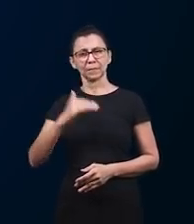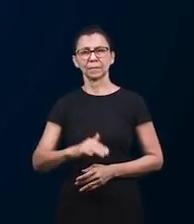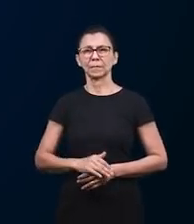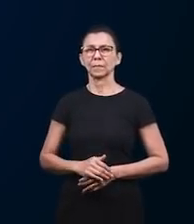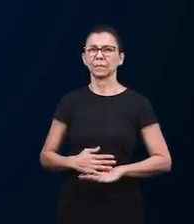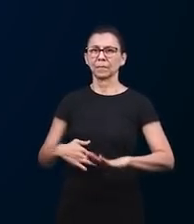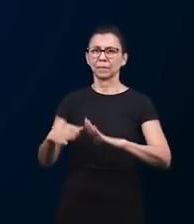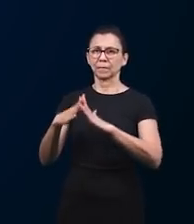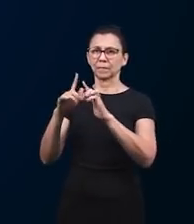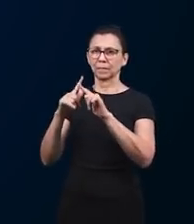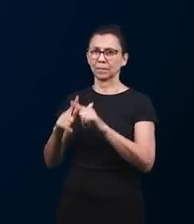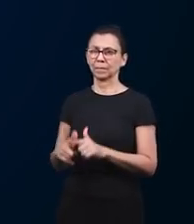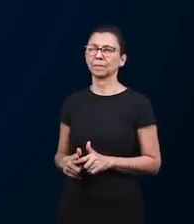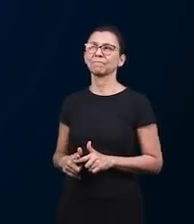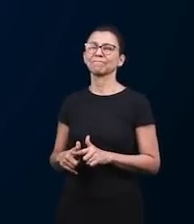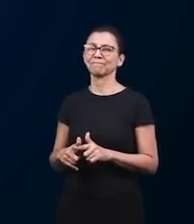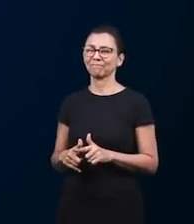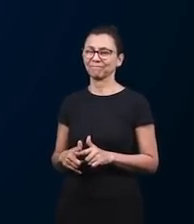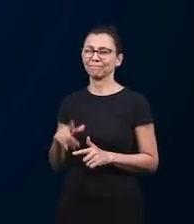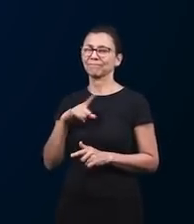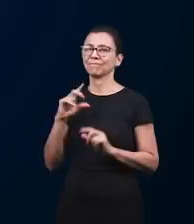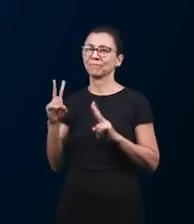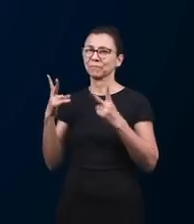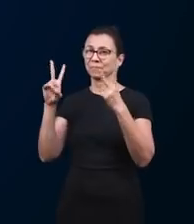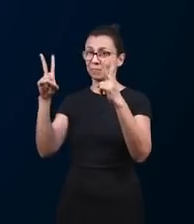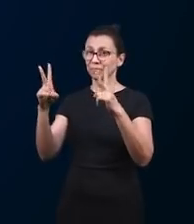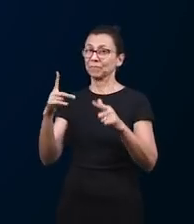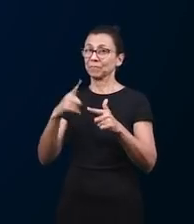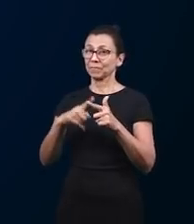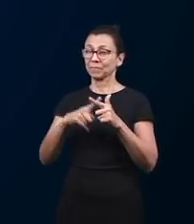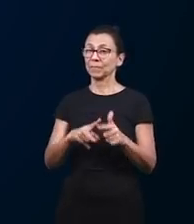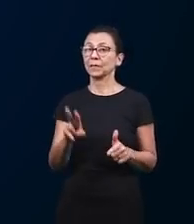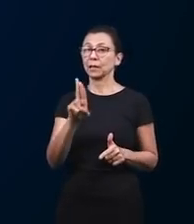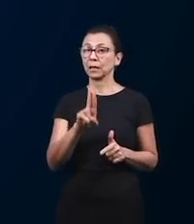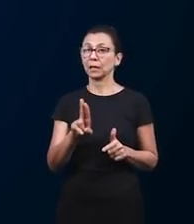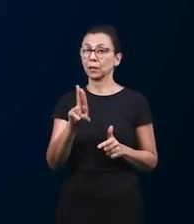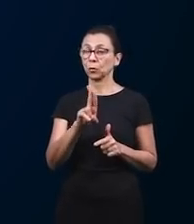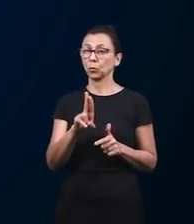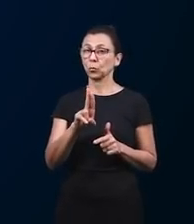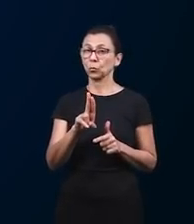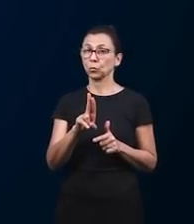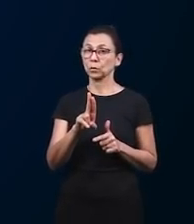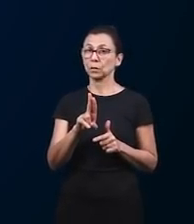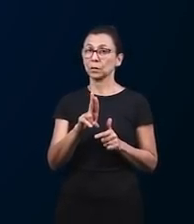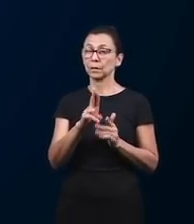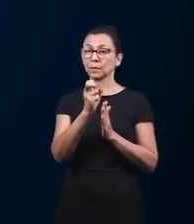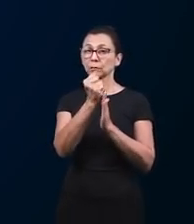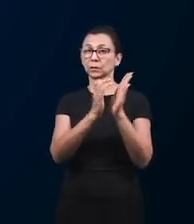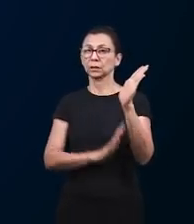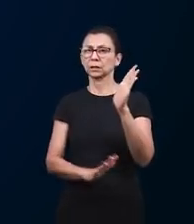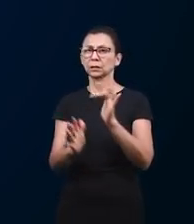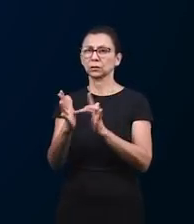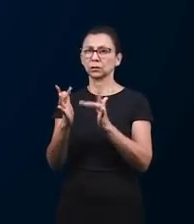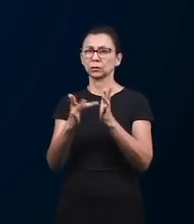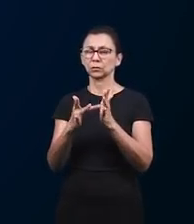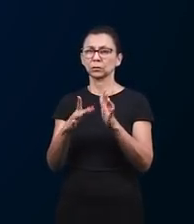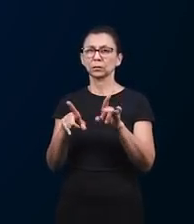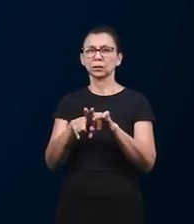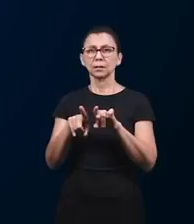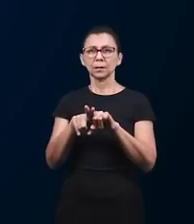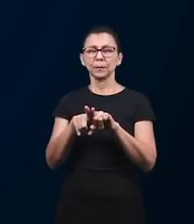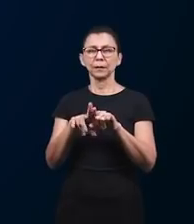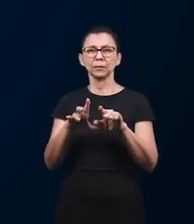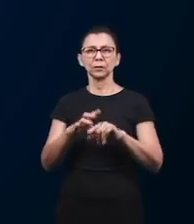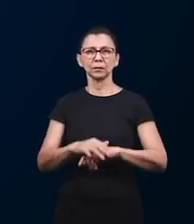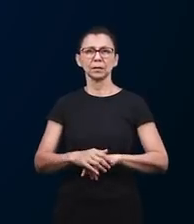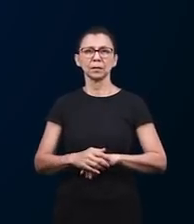é vitoriosa, ela faz uso do sangue e da palavra. Eles o venceram pelo sangue e pela palavra. Esses 2